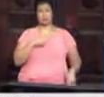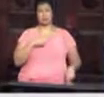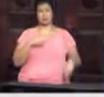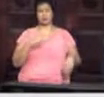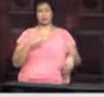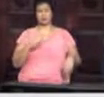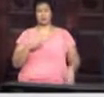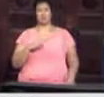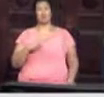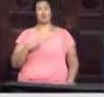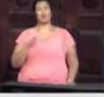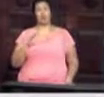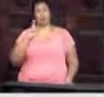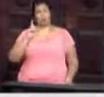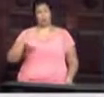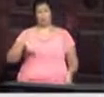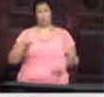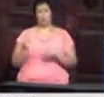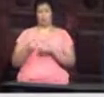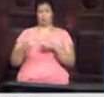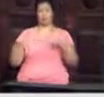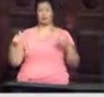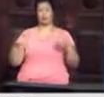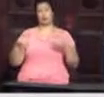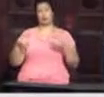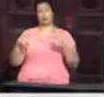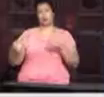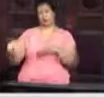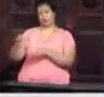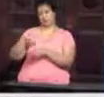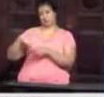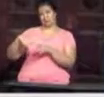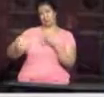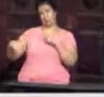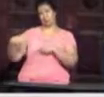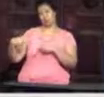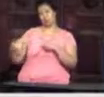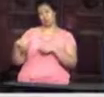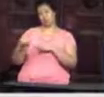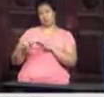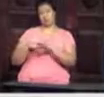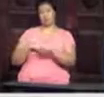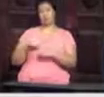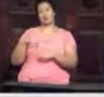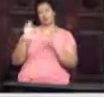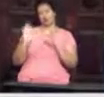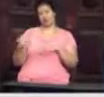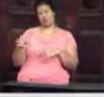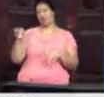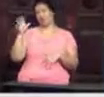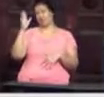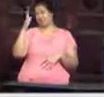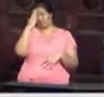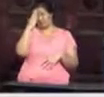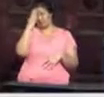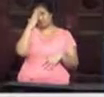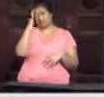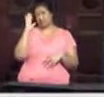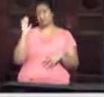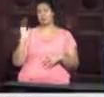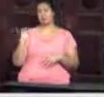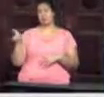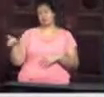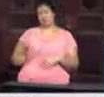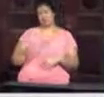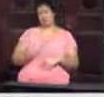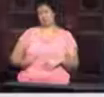é exatamente a maioria dos parlamentares votar o impedimento da continuidade do senhor Pezão à